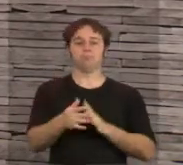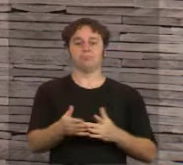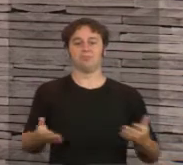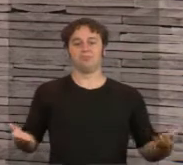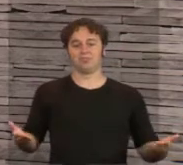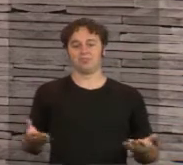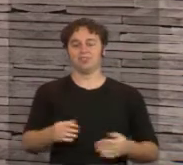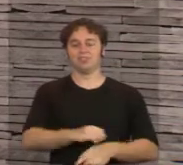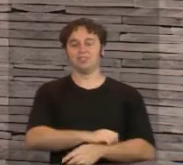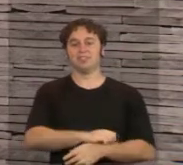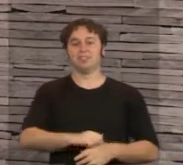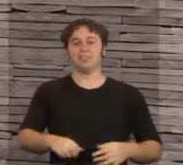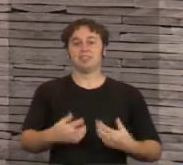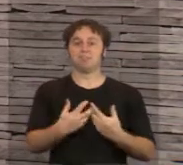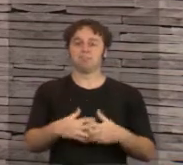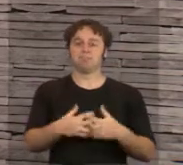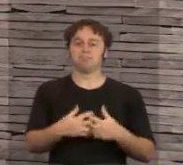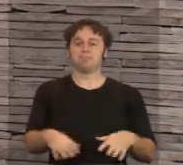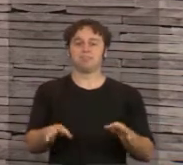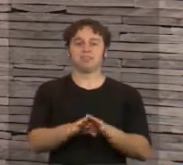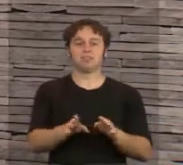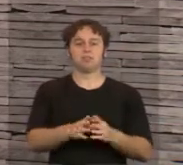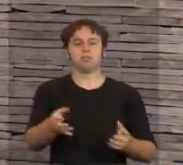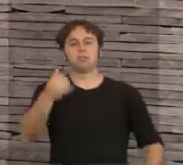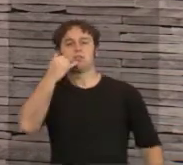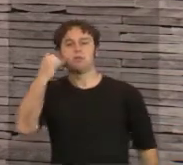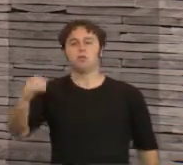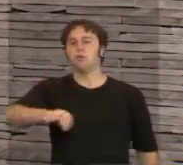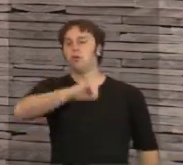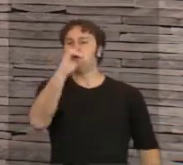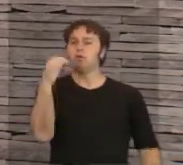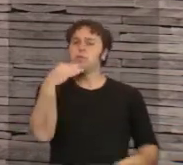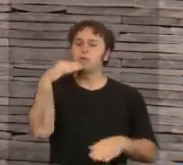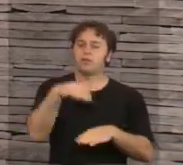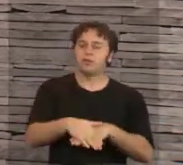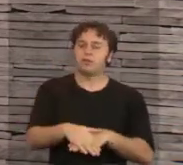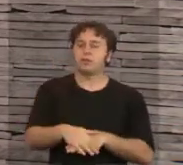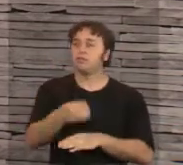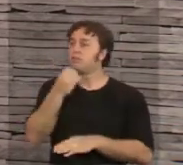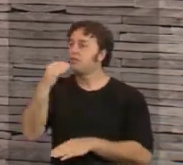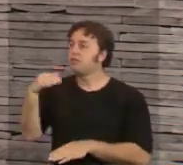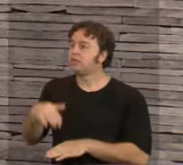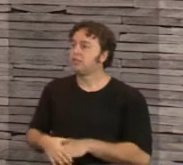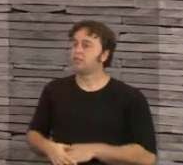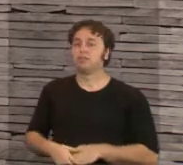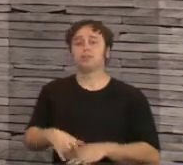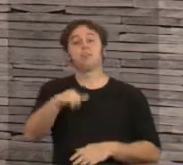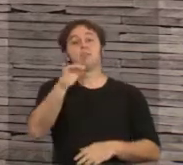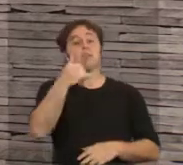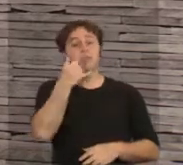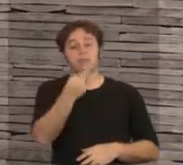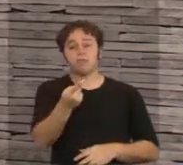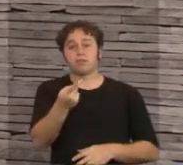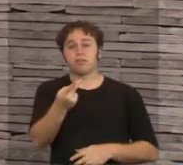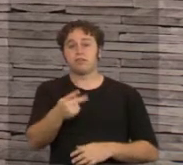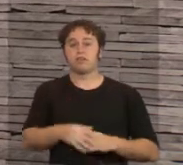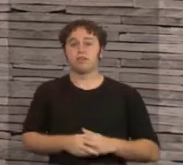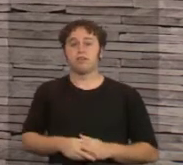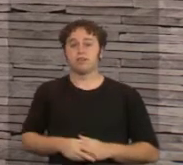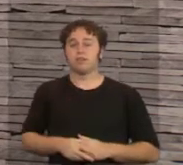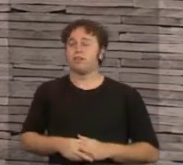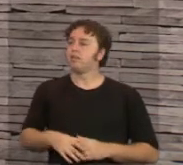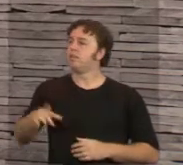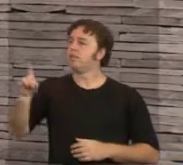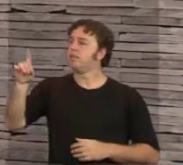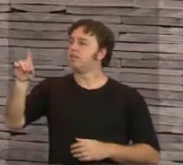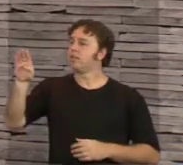cruz. E meditamos agora, vamos ver quem está na linha. Alô, boa noite. Boa noite, Lúcio. Quem é que está falando? Meu nome é Débora